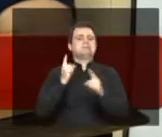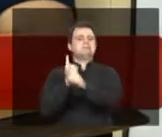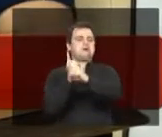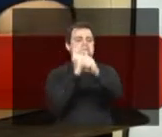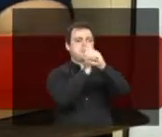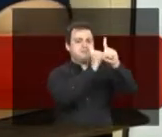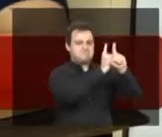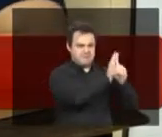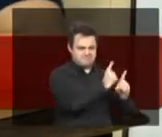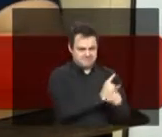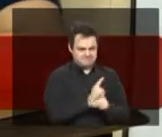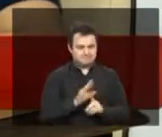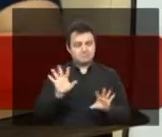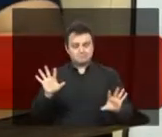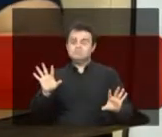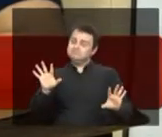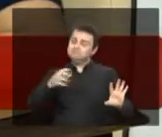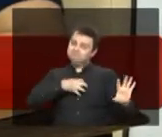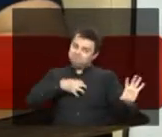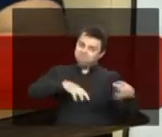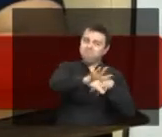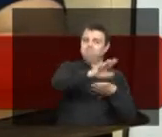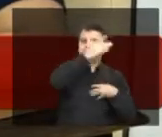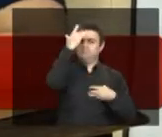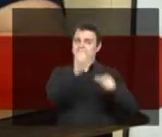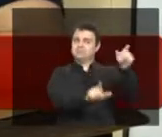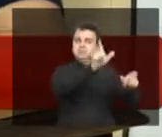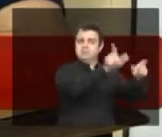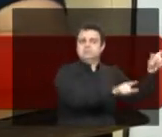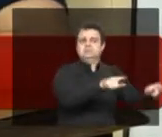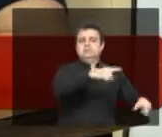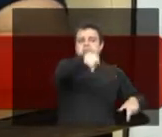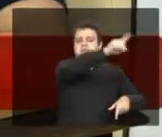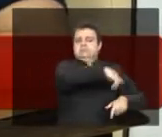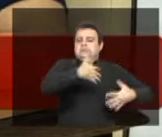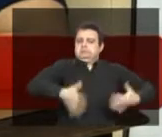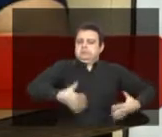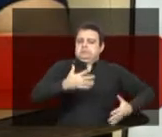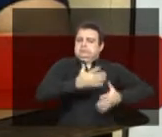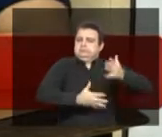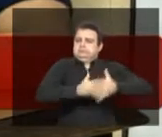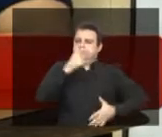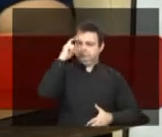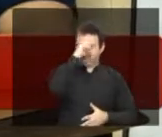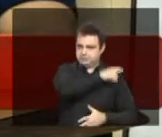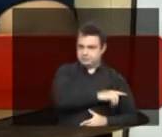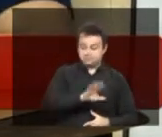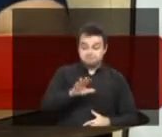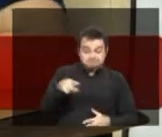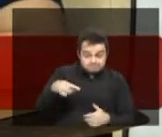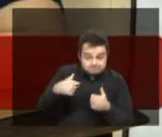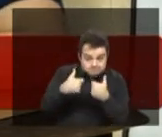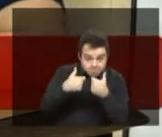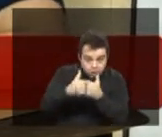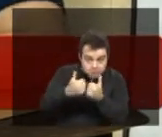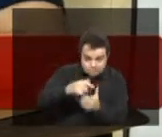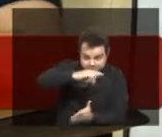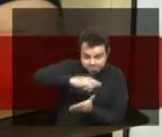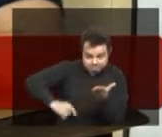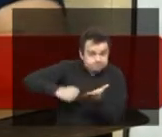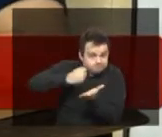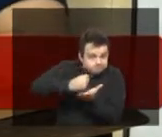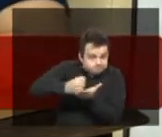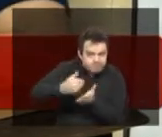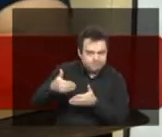e se colocando no lugar das pessoas. Agora, com a renovação do contrato, que está por vir em